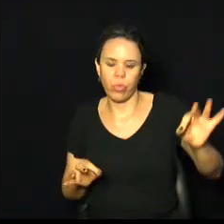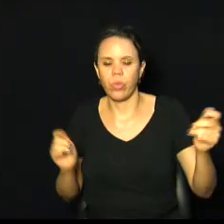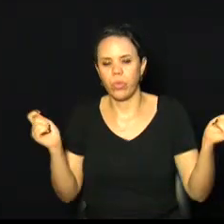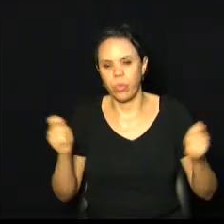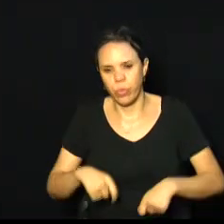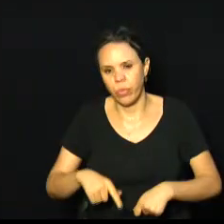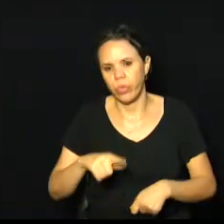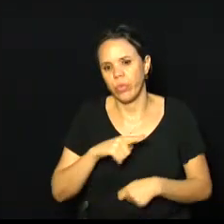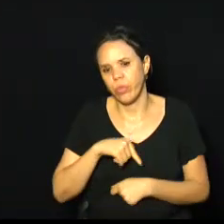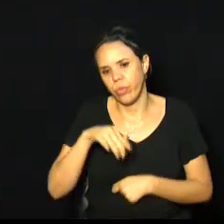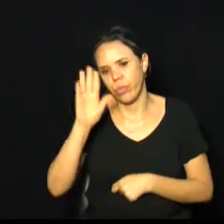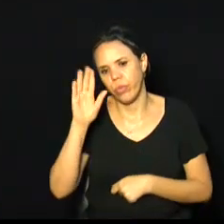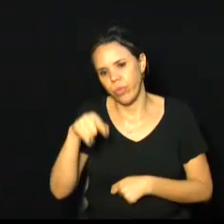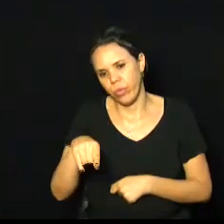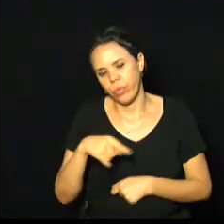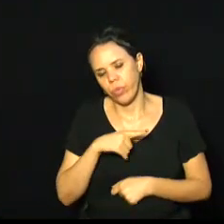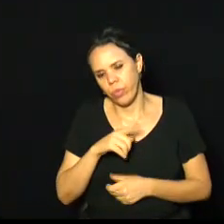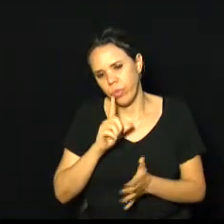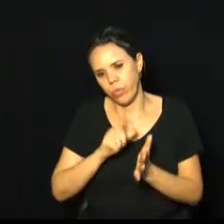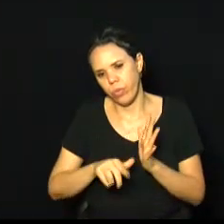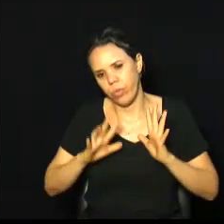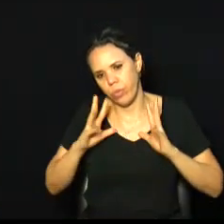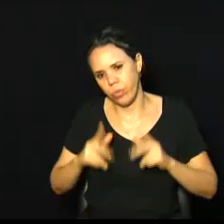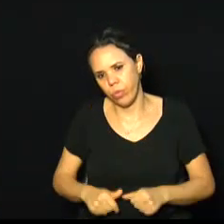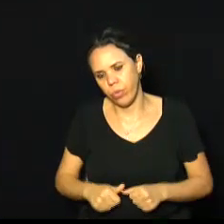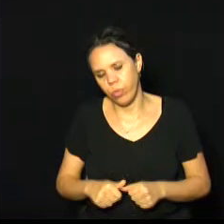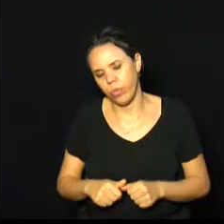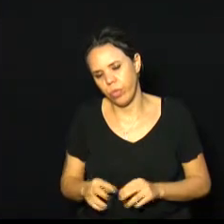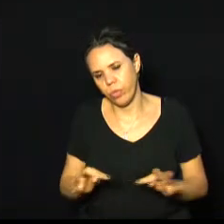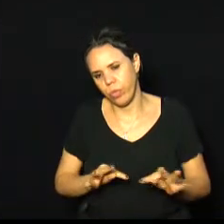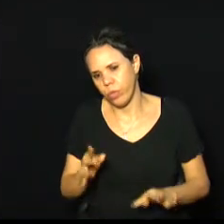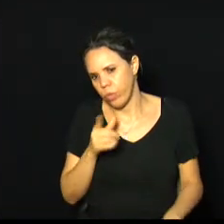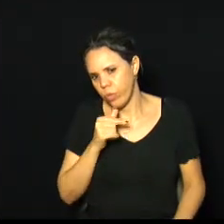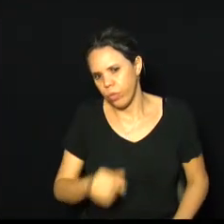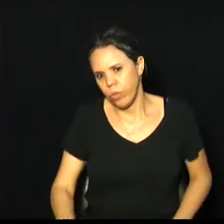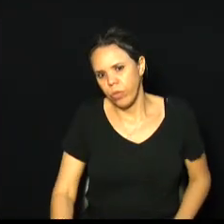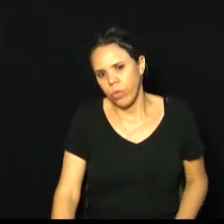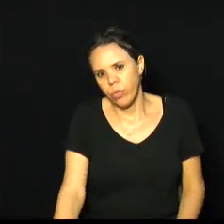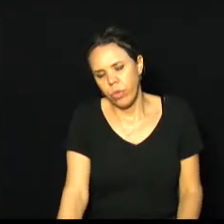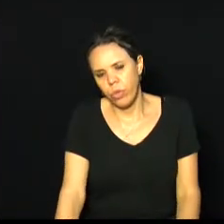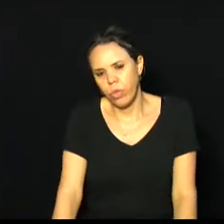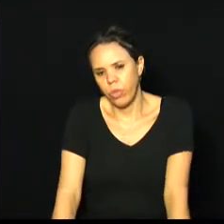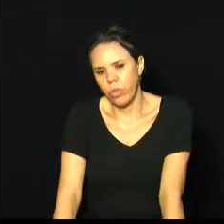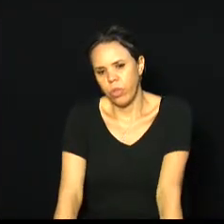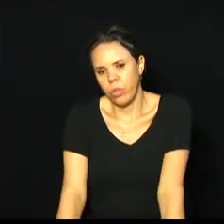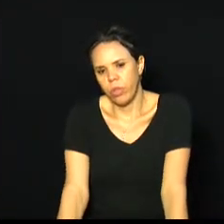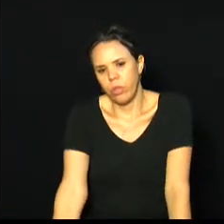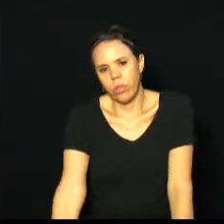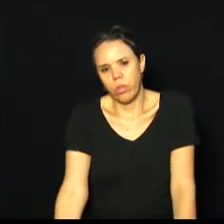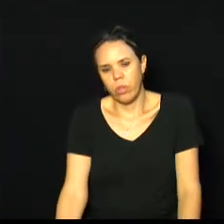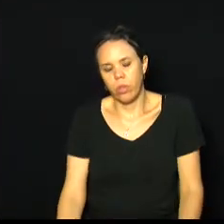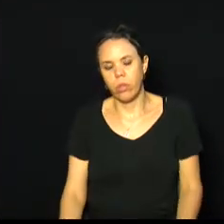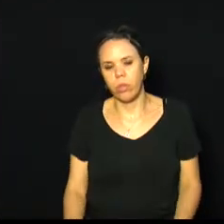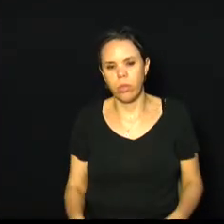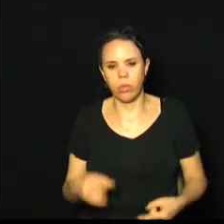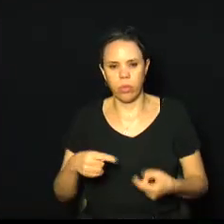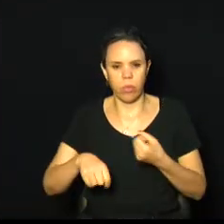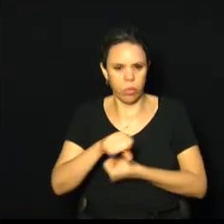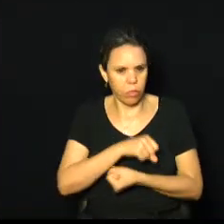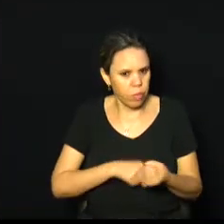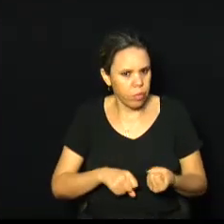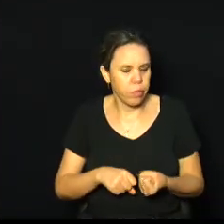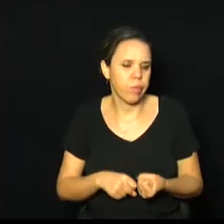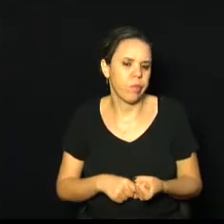poder mais você limpar essa água. Então, discutir a sustentabilidade não é coisa